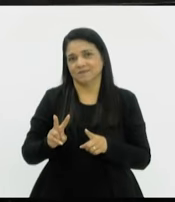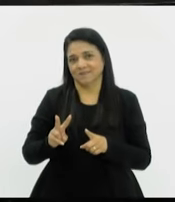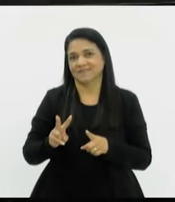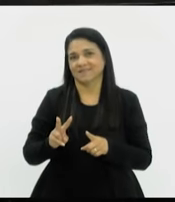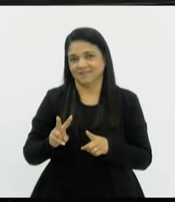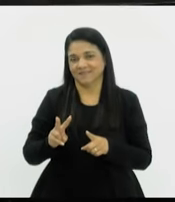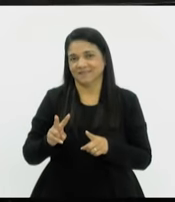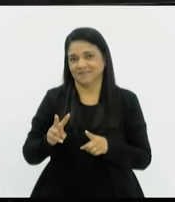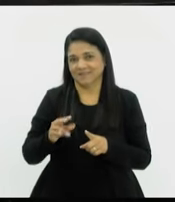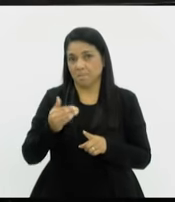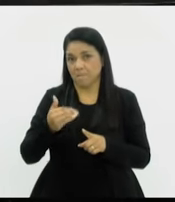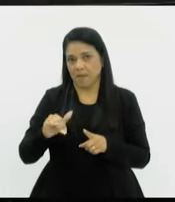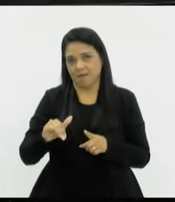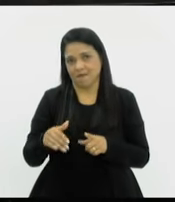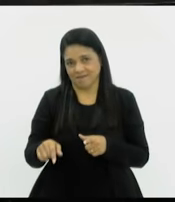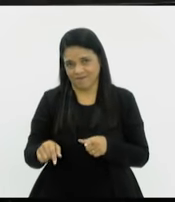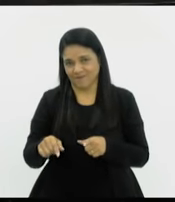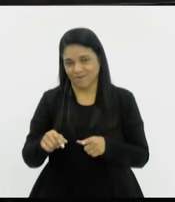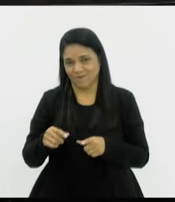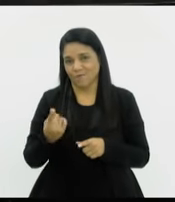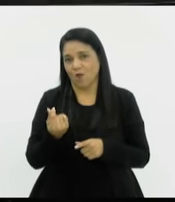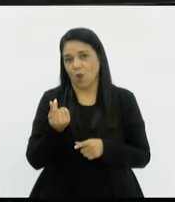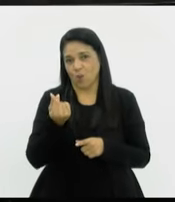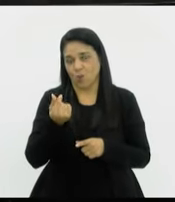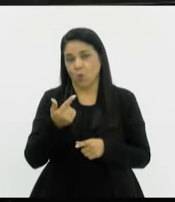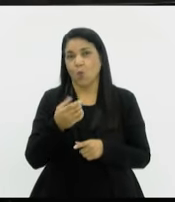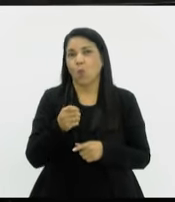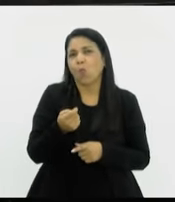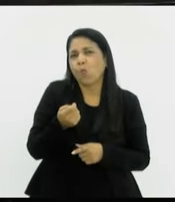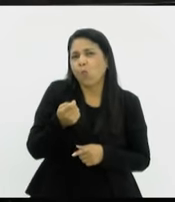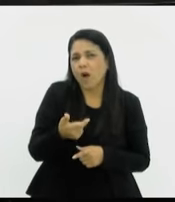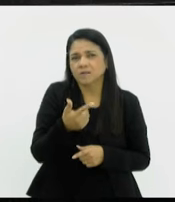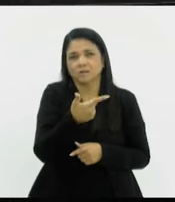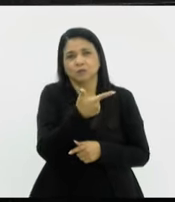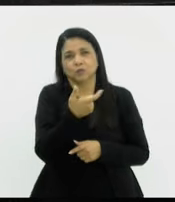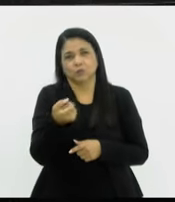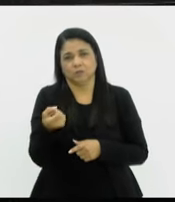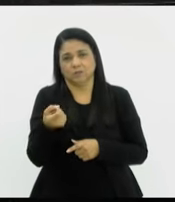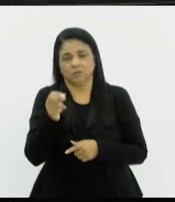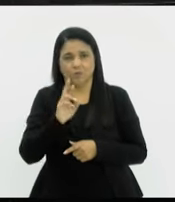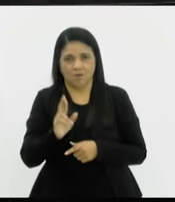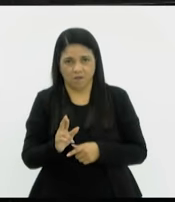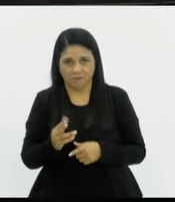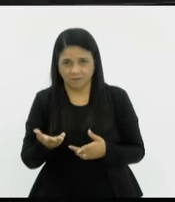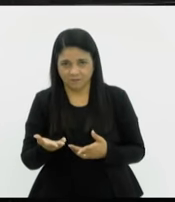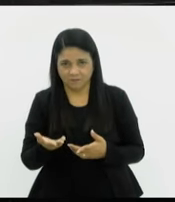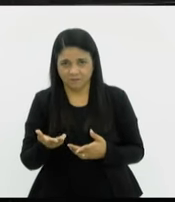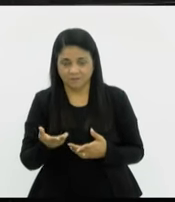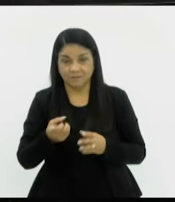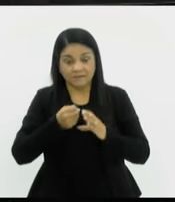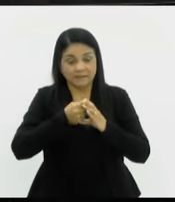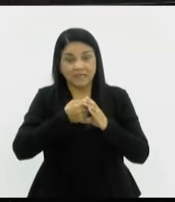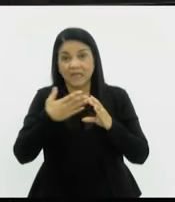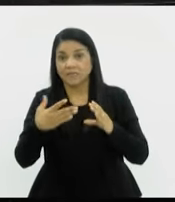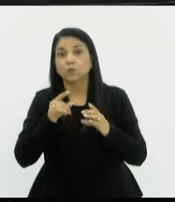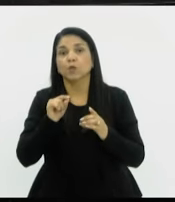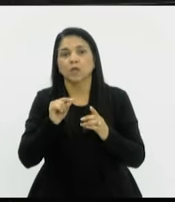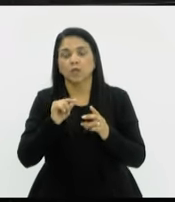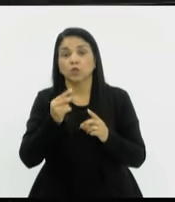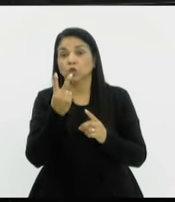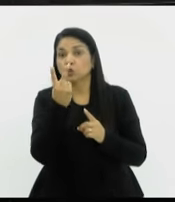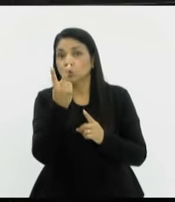2,5 vezes esse valor, quase R$ 200,00. Isto caracteriza a dupla